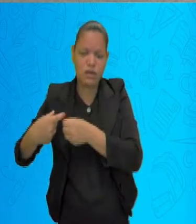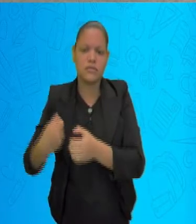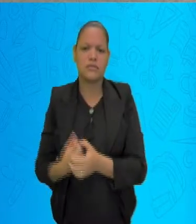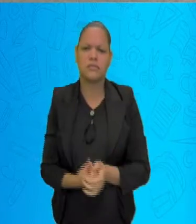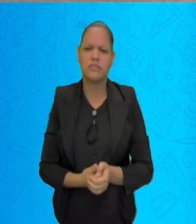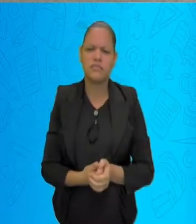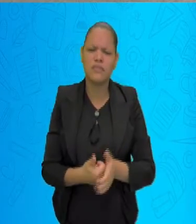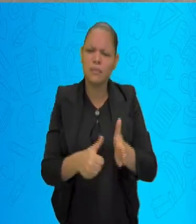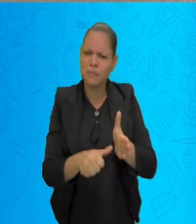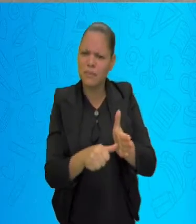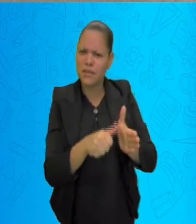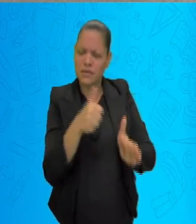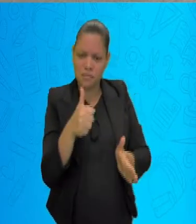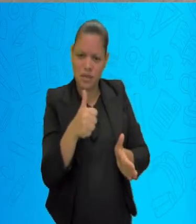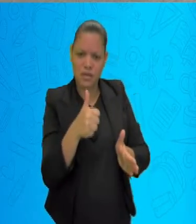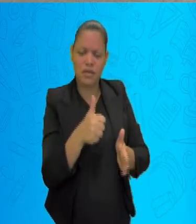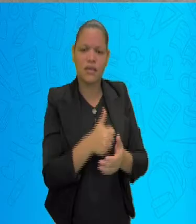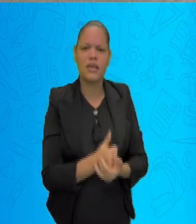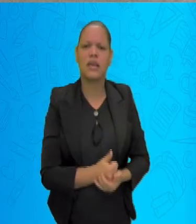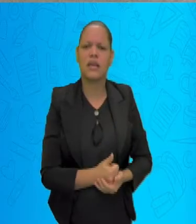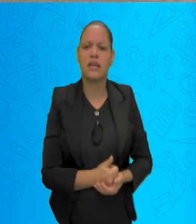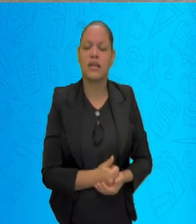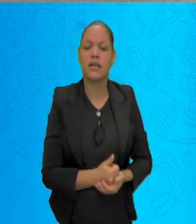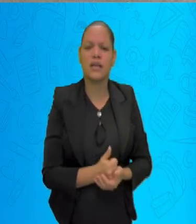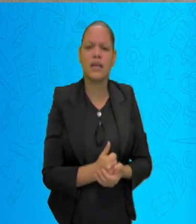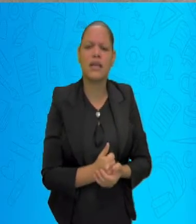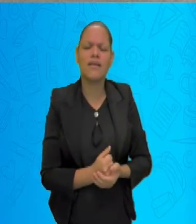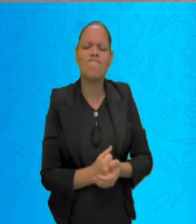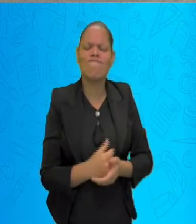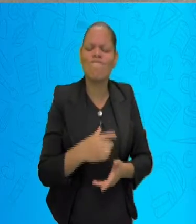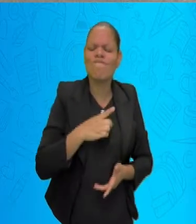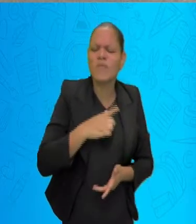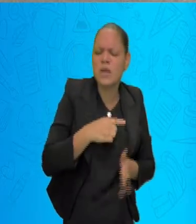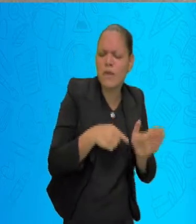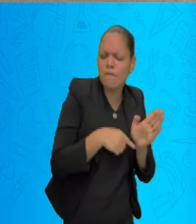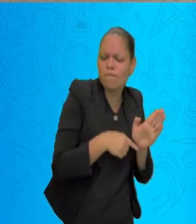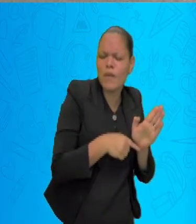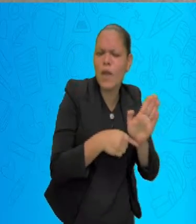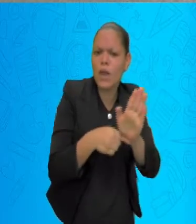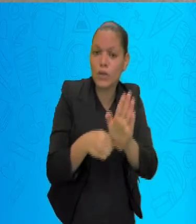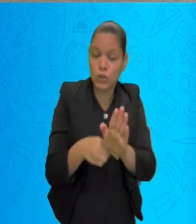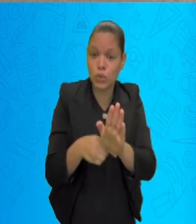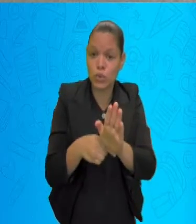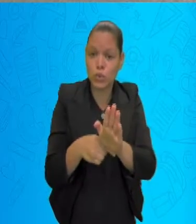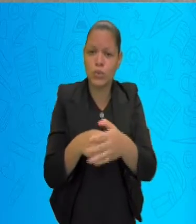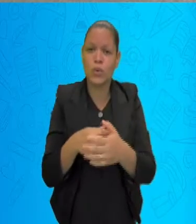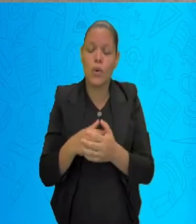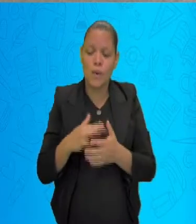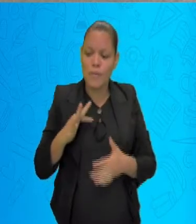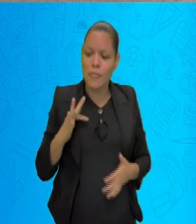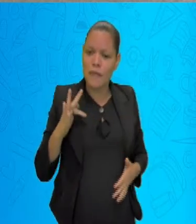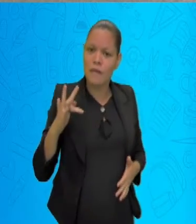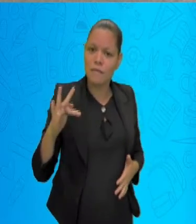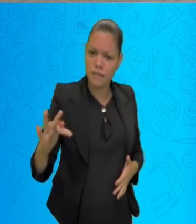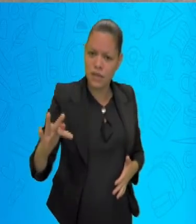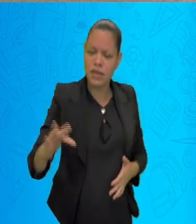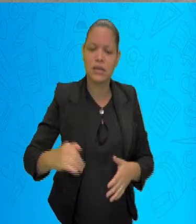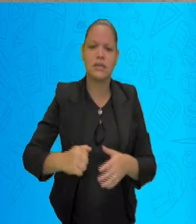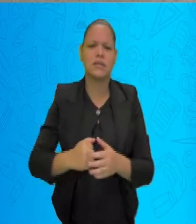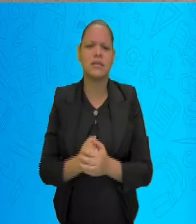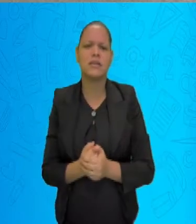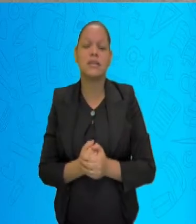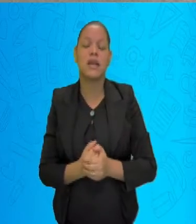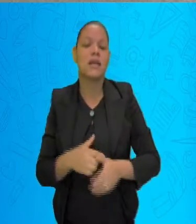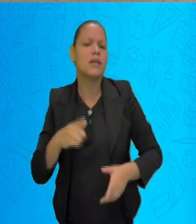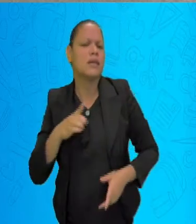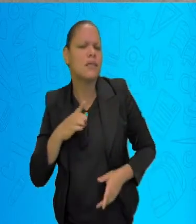França, histórica rival da Inglaterra. Acabou conquistando sua independência na década